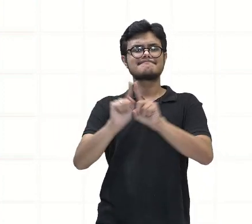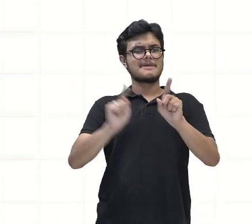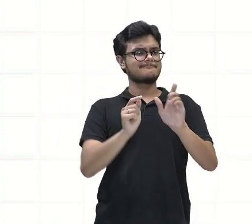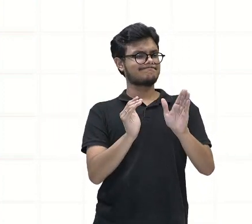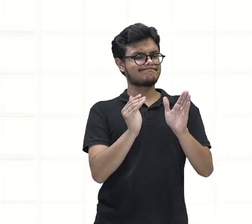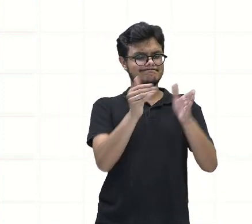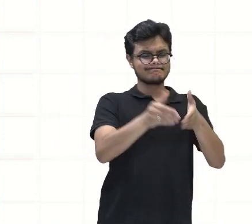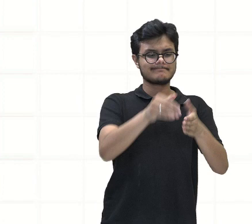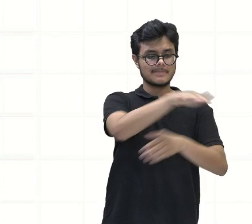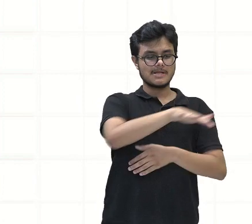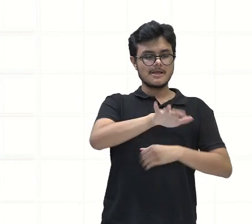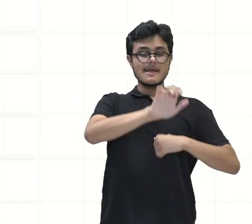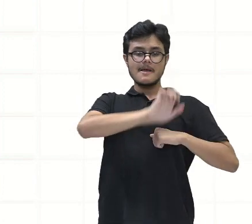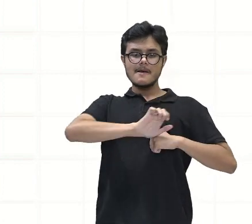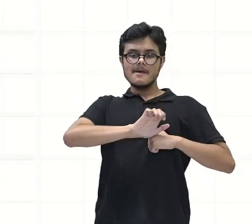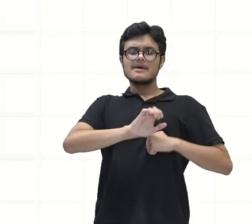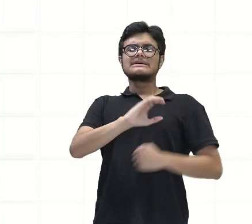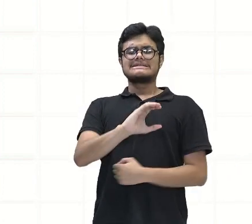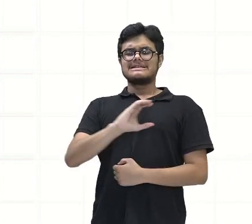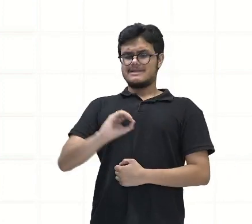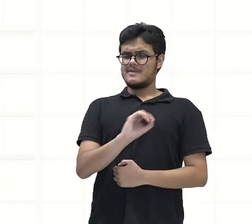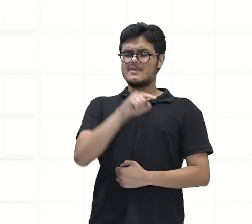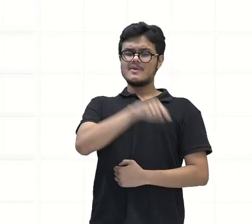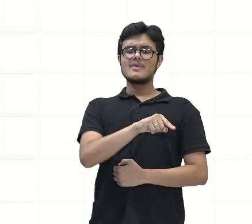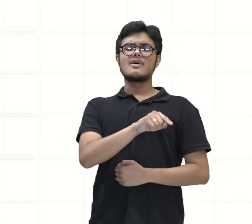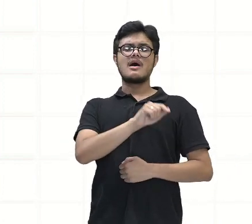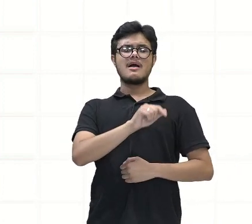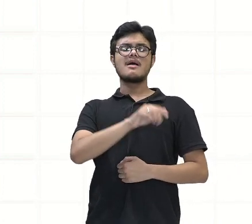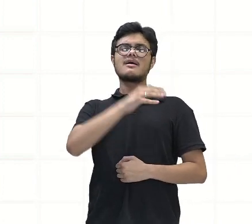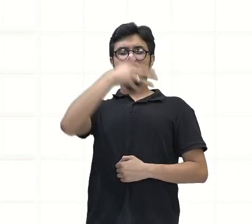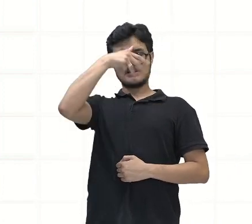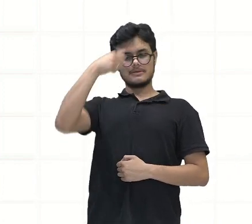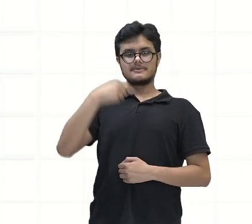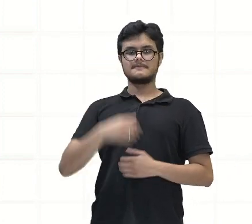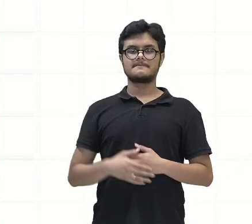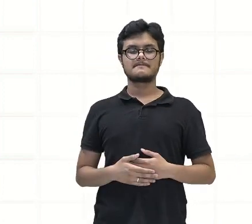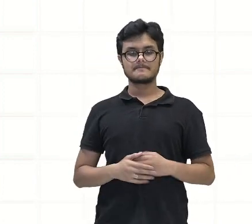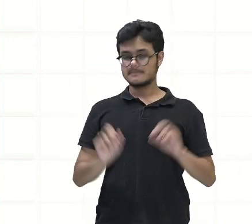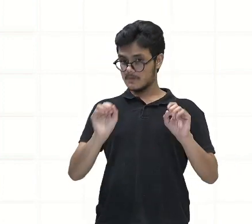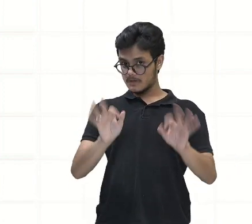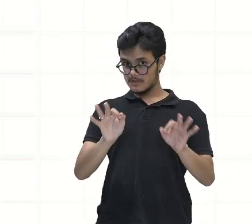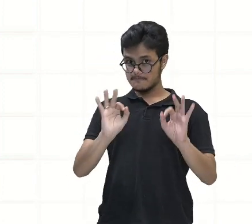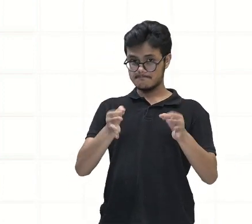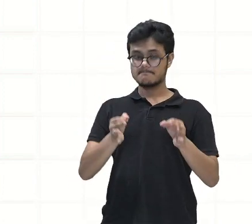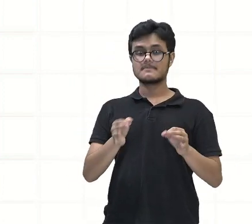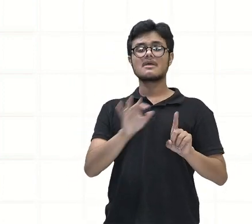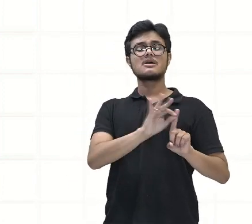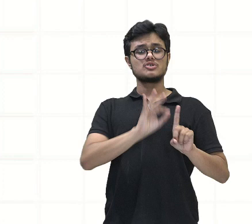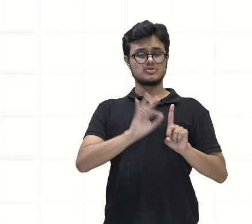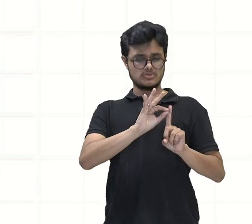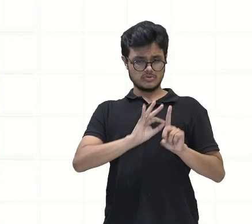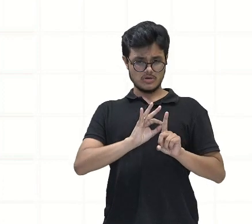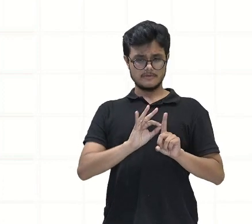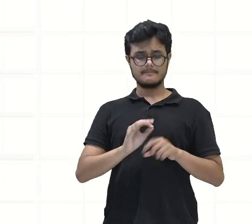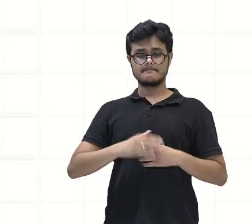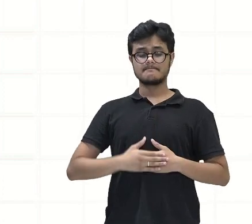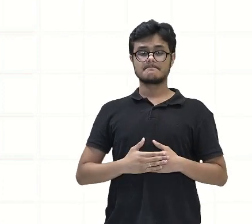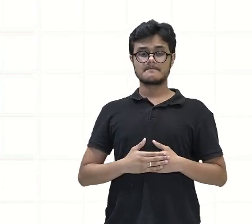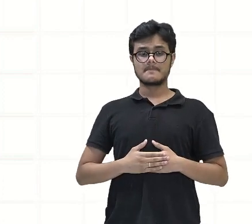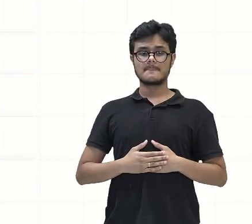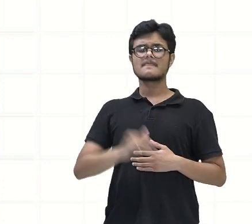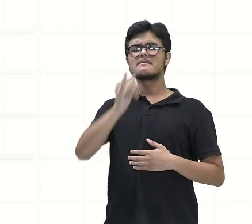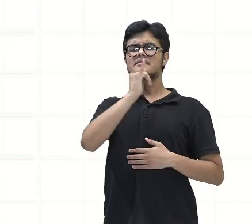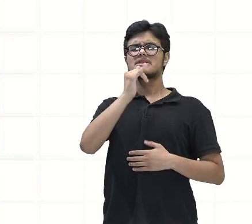aí para a região centro-oeste o estado do Mato Grosso tá para essa colheita de soja e aqui na